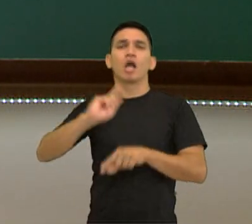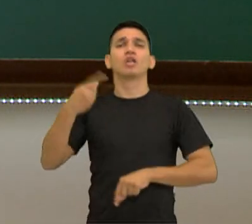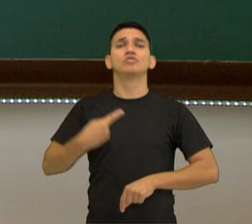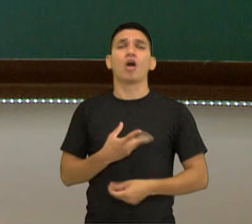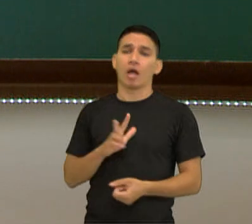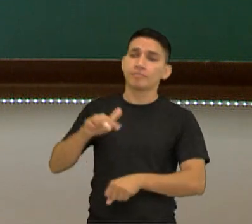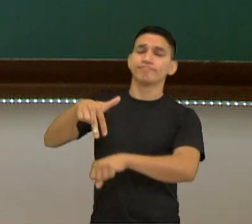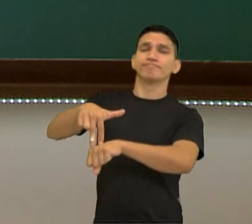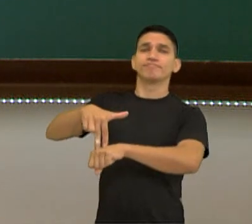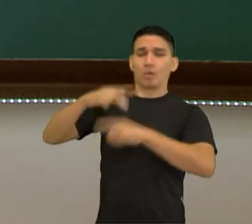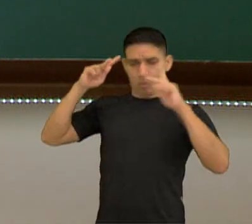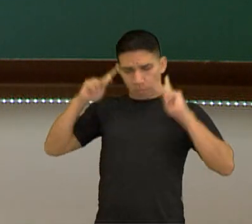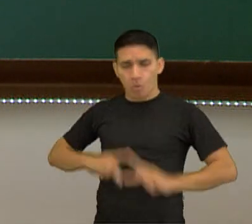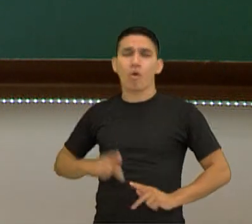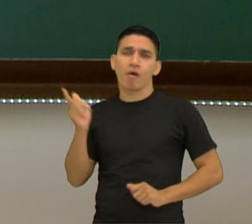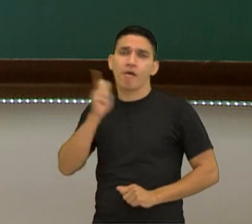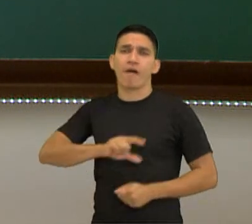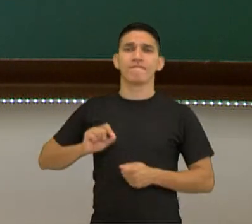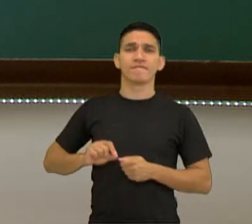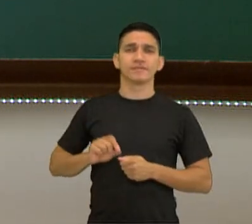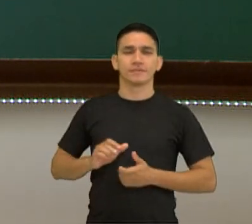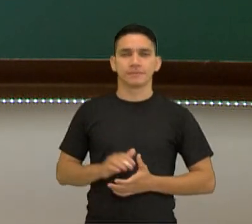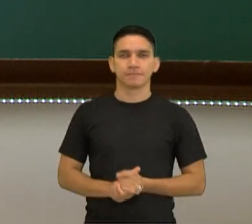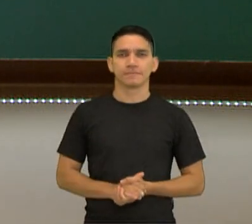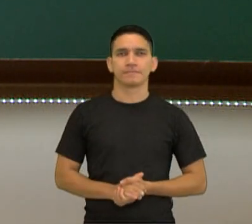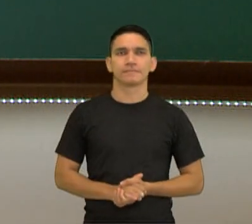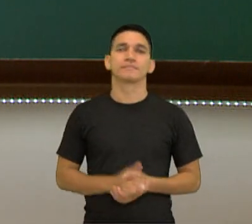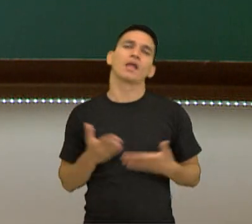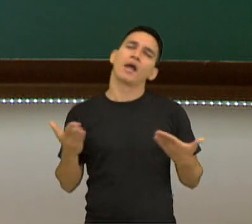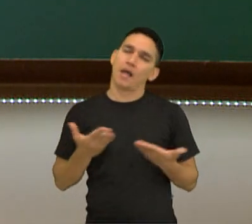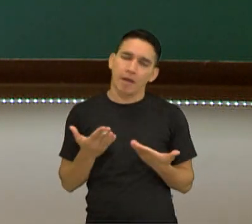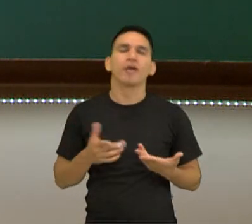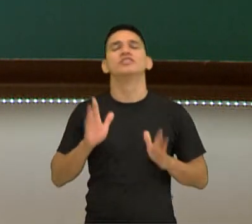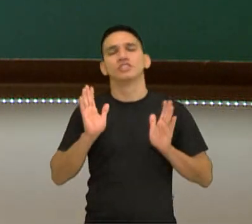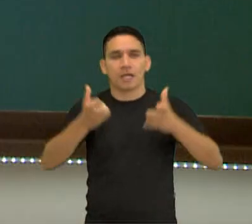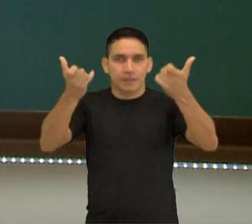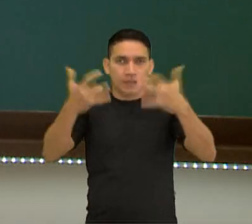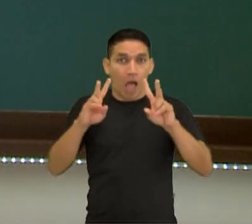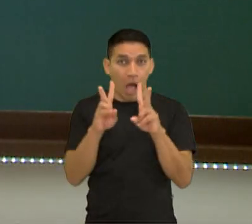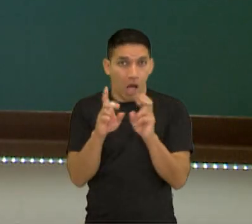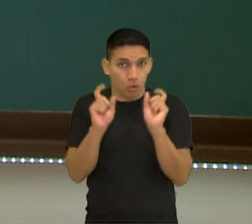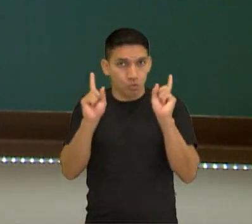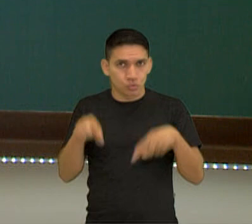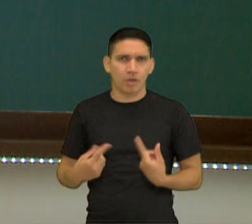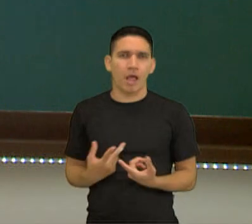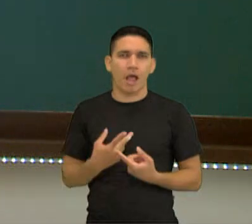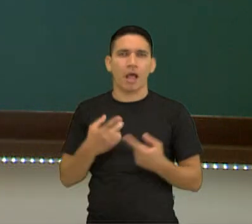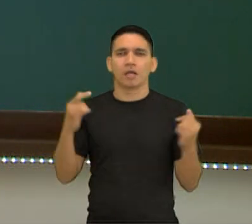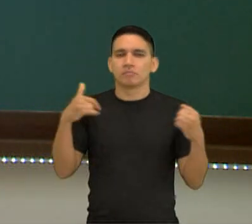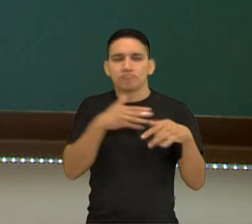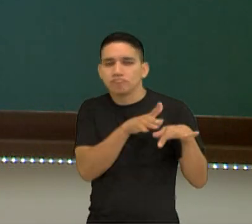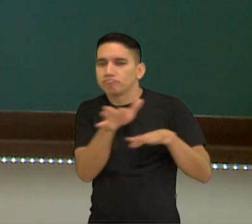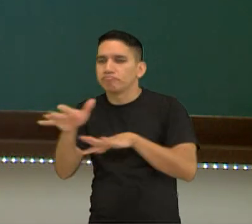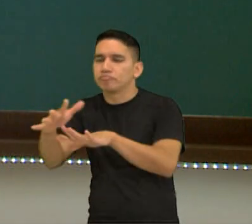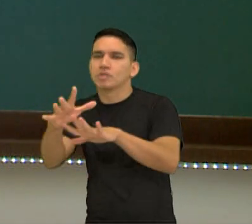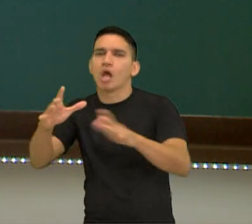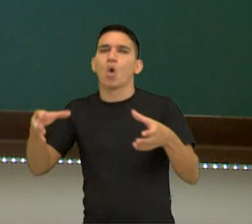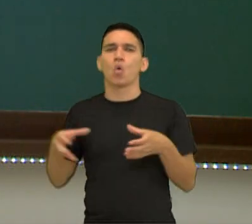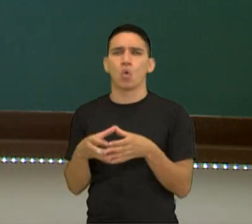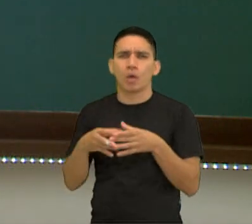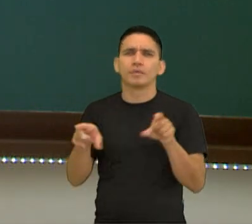atitudes, daquilo que nós somos capazes de fazer. Agora que nós falamos um pouco sobre o desvio coletivo,